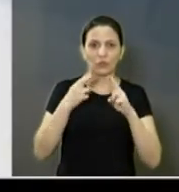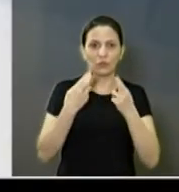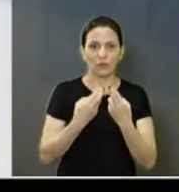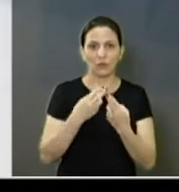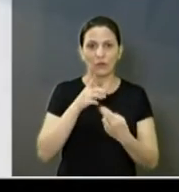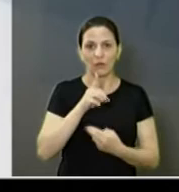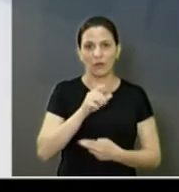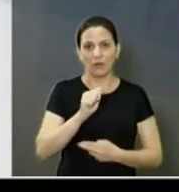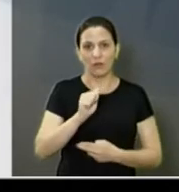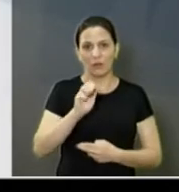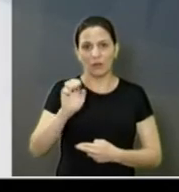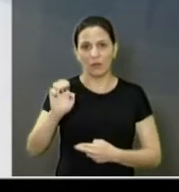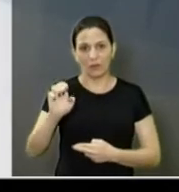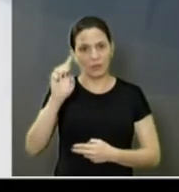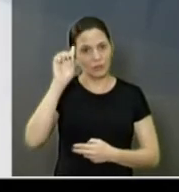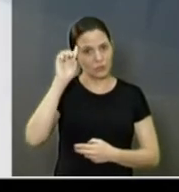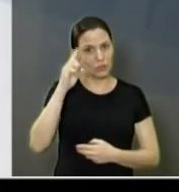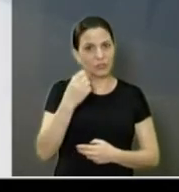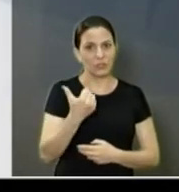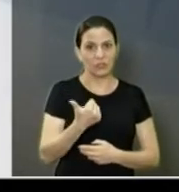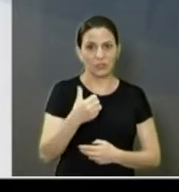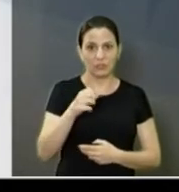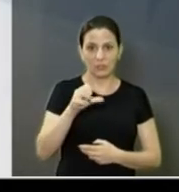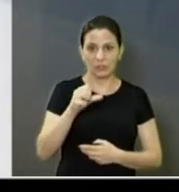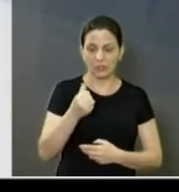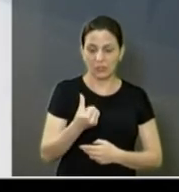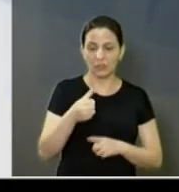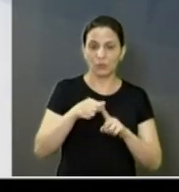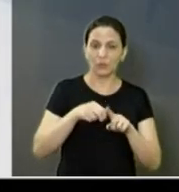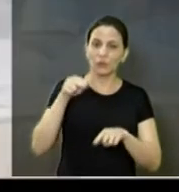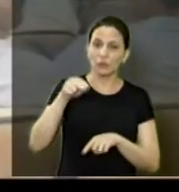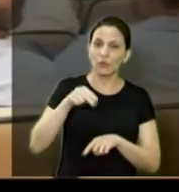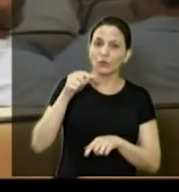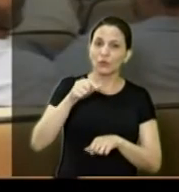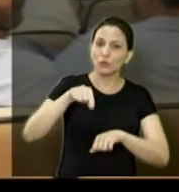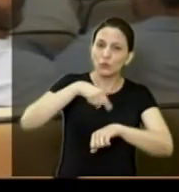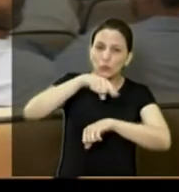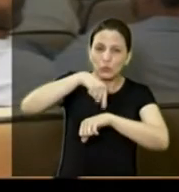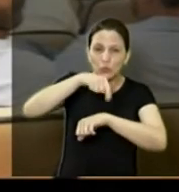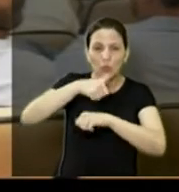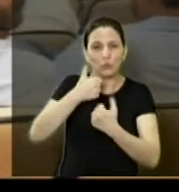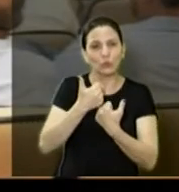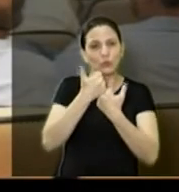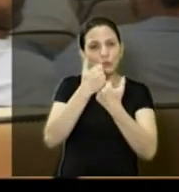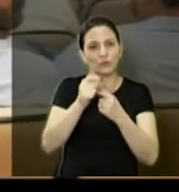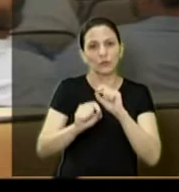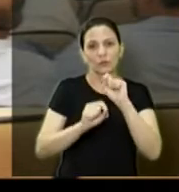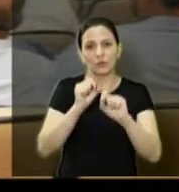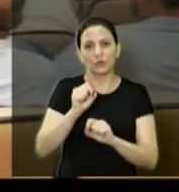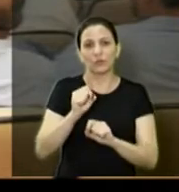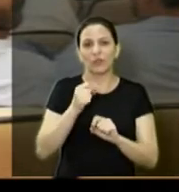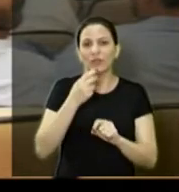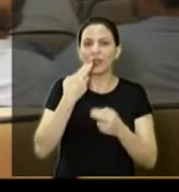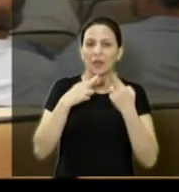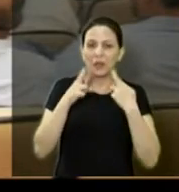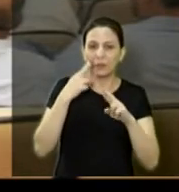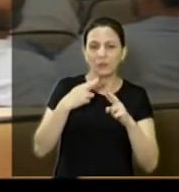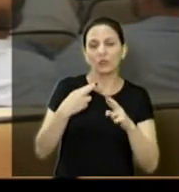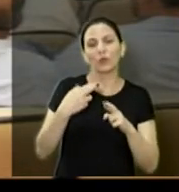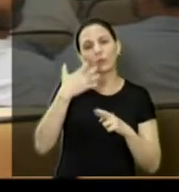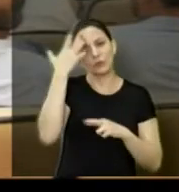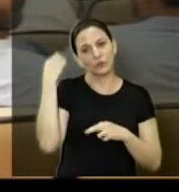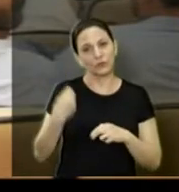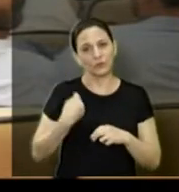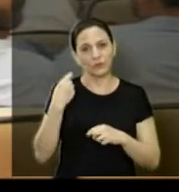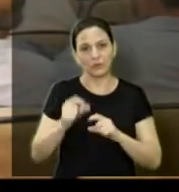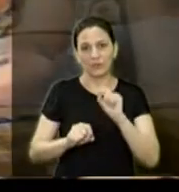gente teve no dia 16 de novembro. As substituições de hidrômetros promovidas pelo DAE geraram centenas de queixas de moradores